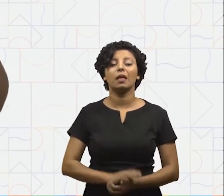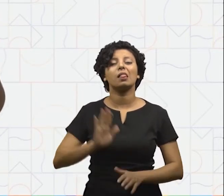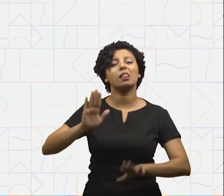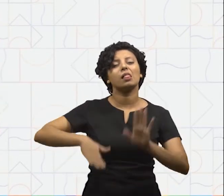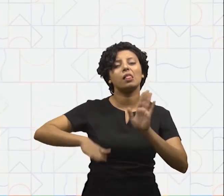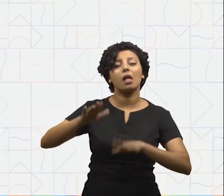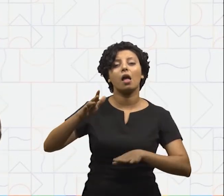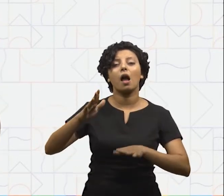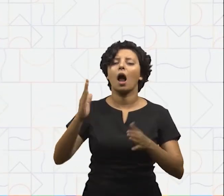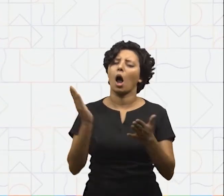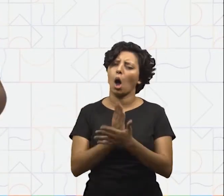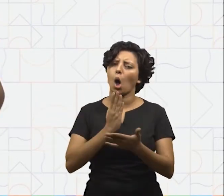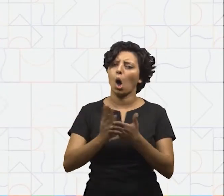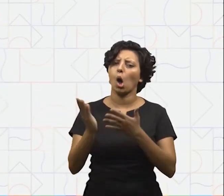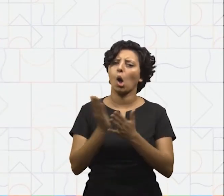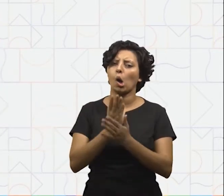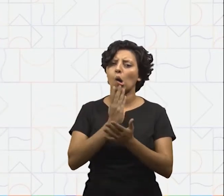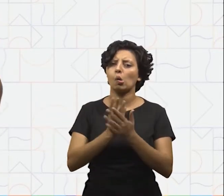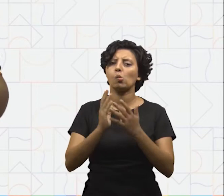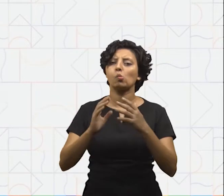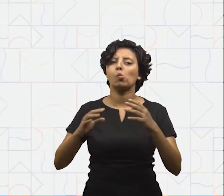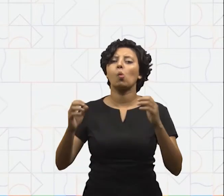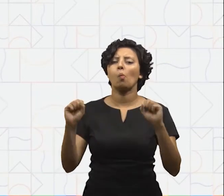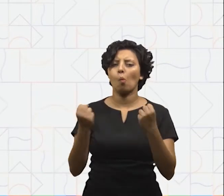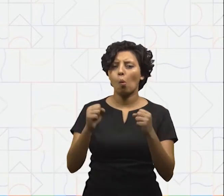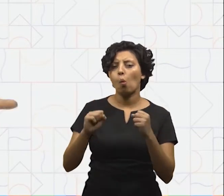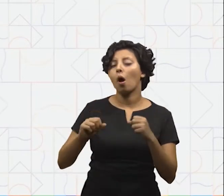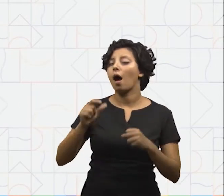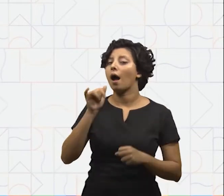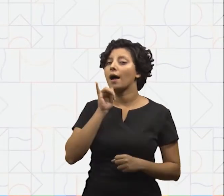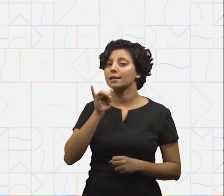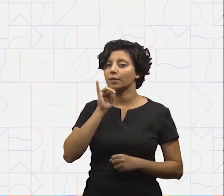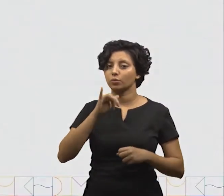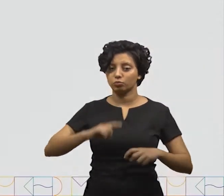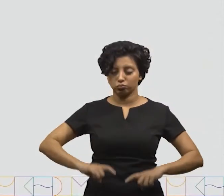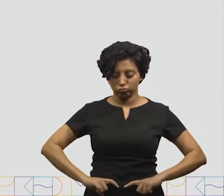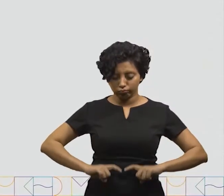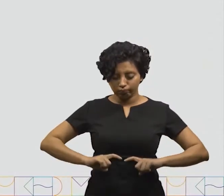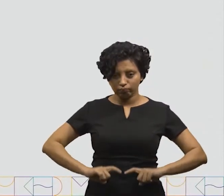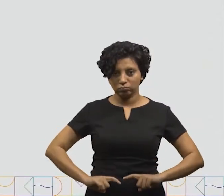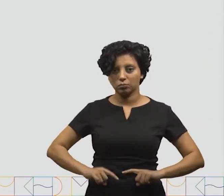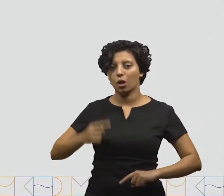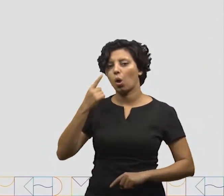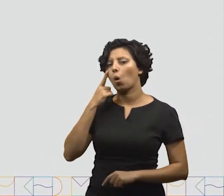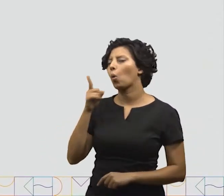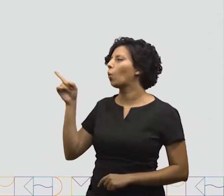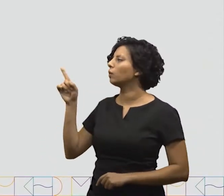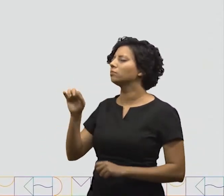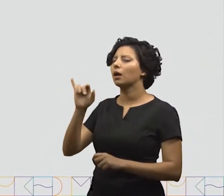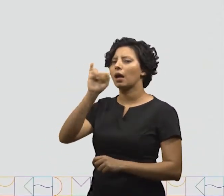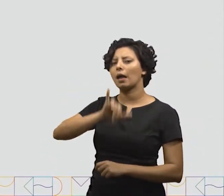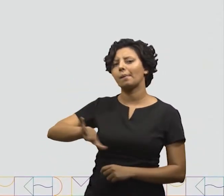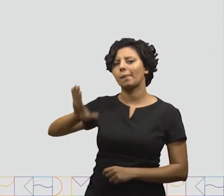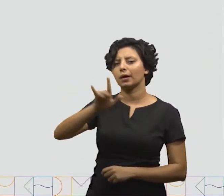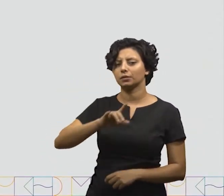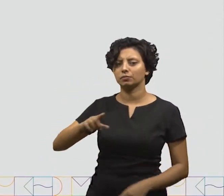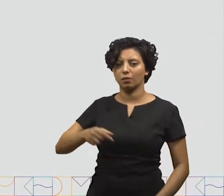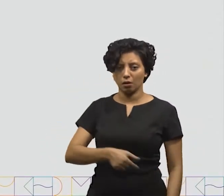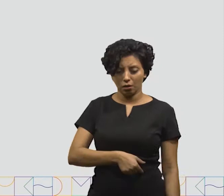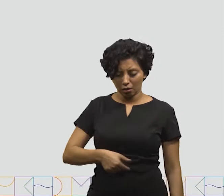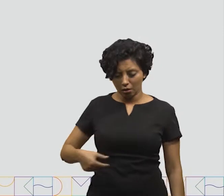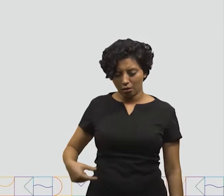dependem de alguns músculos, como o diafragma, para acontecer. Perceba na figura o diafragma